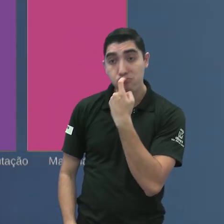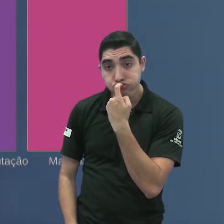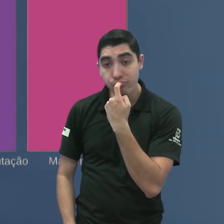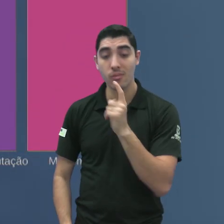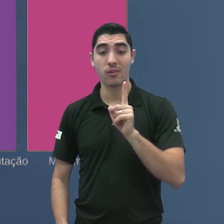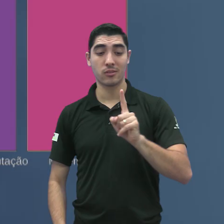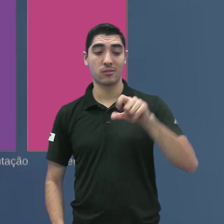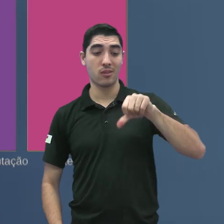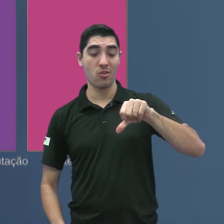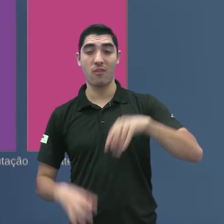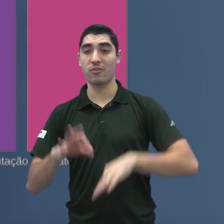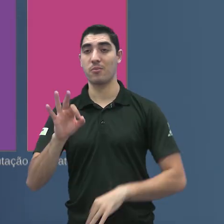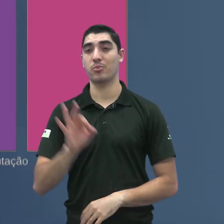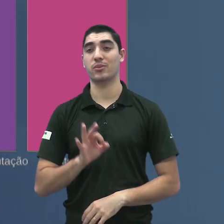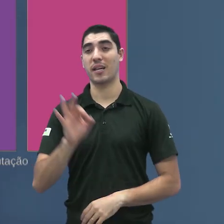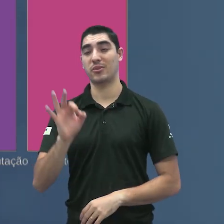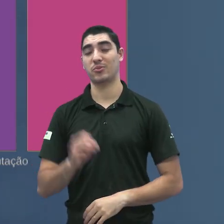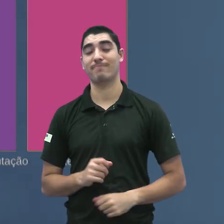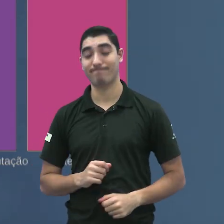pessoal, com apenas